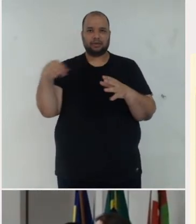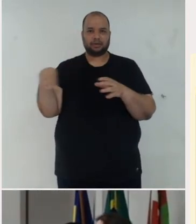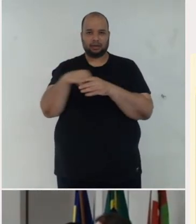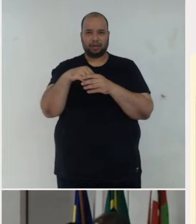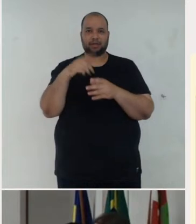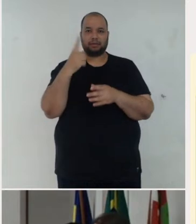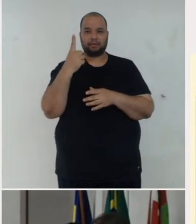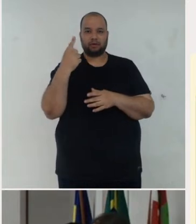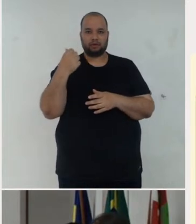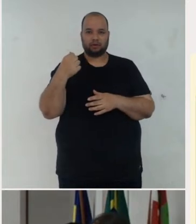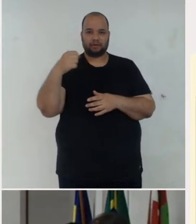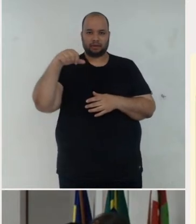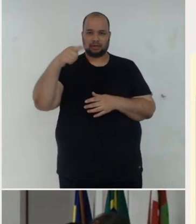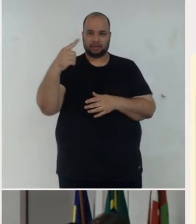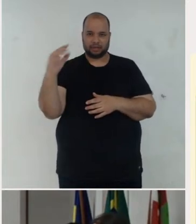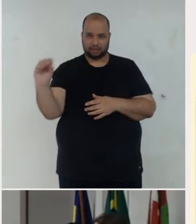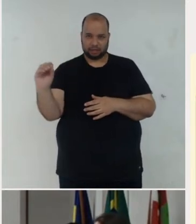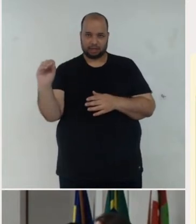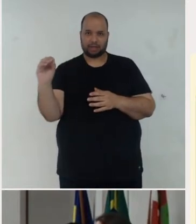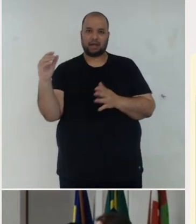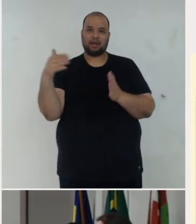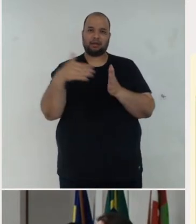1970 a 2005.